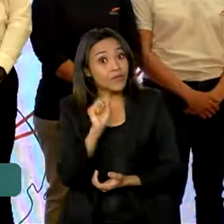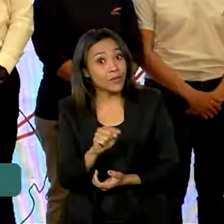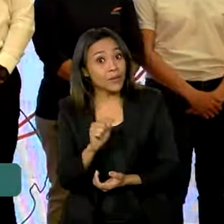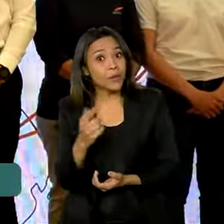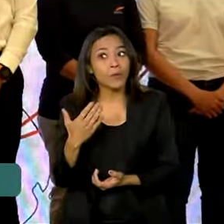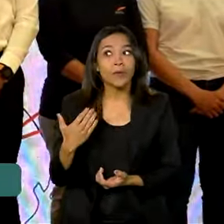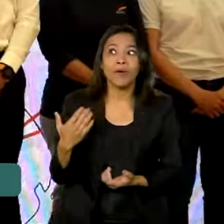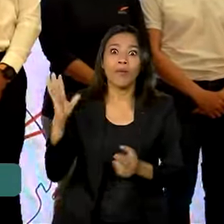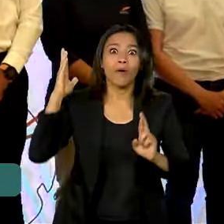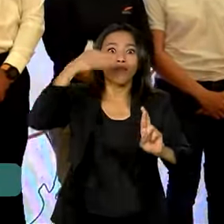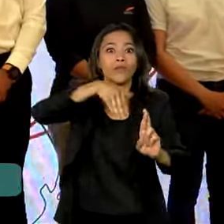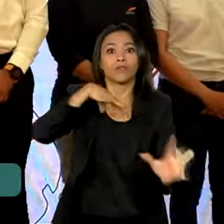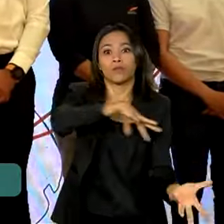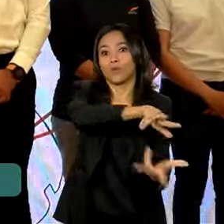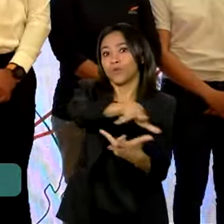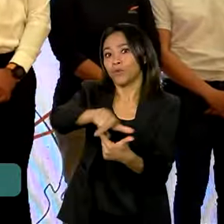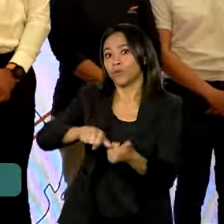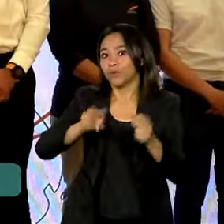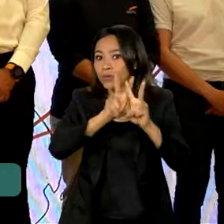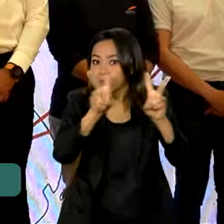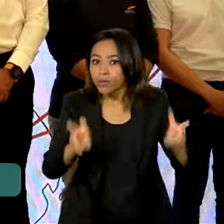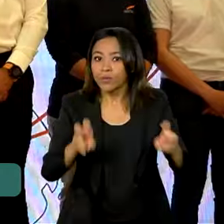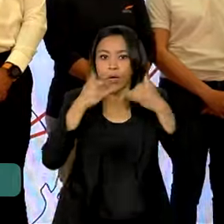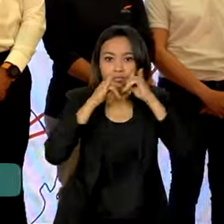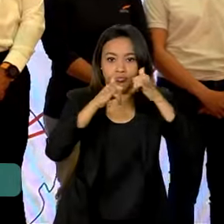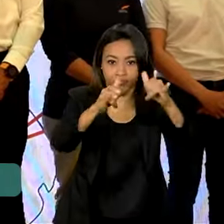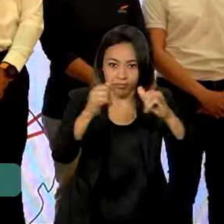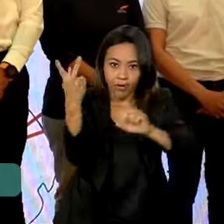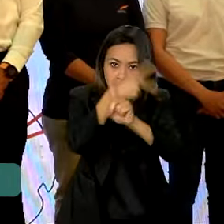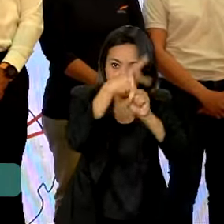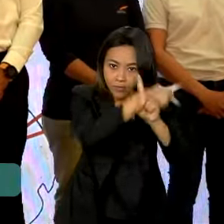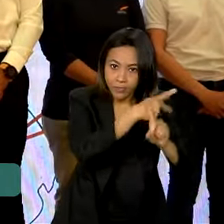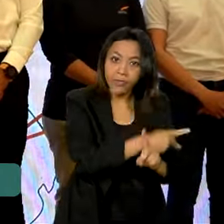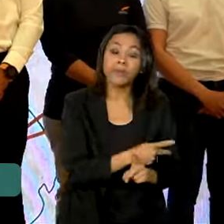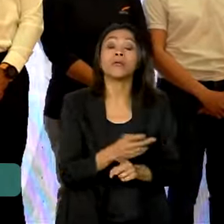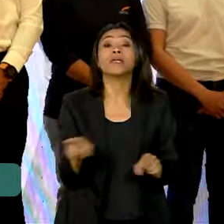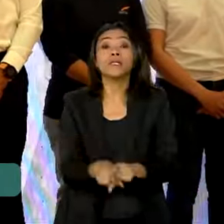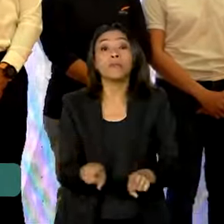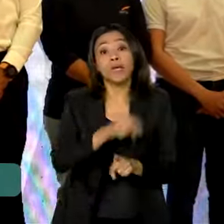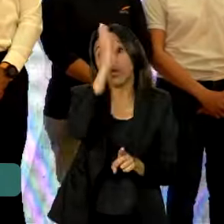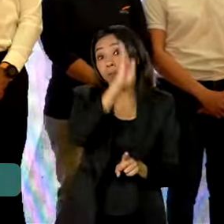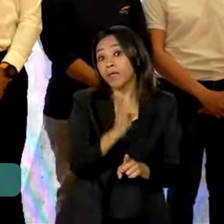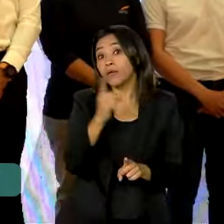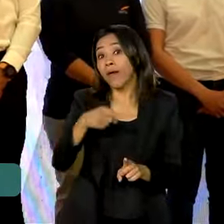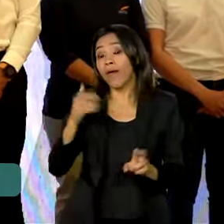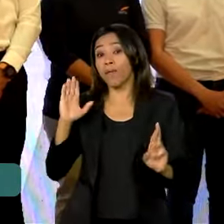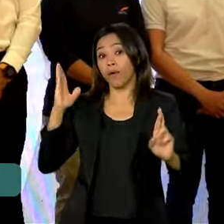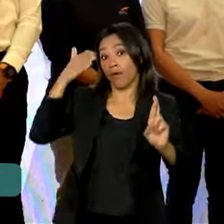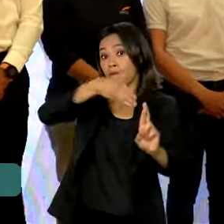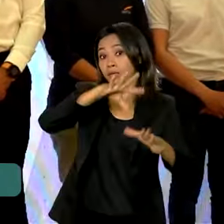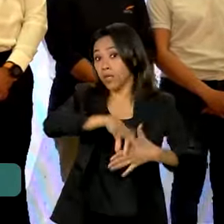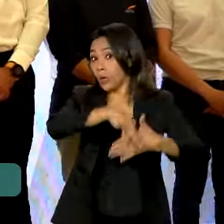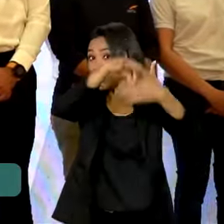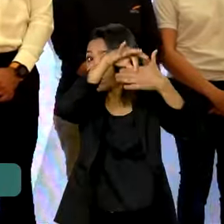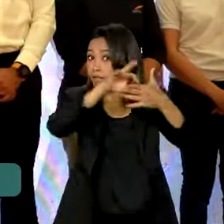vento do mundo para a produção de energia eólica. E o Brasil é o líder da transição